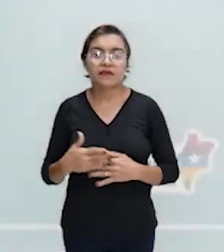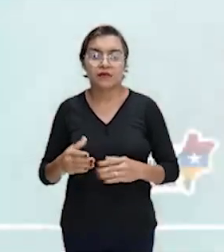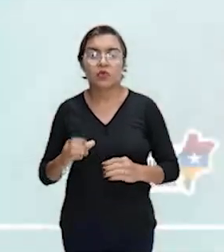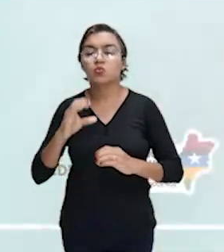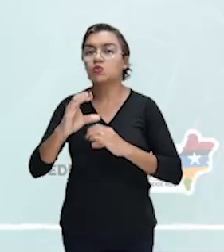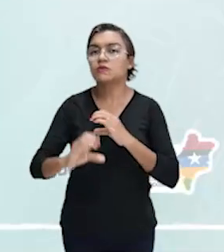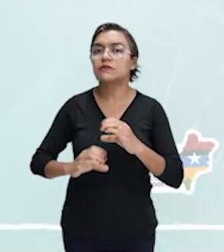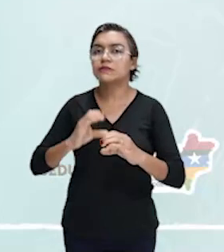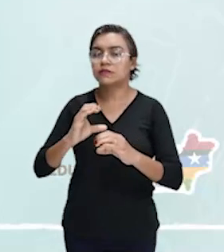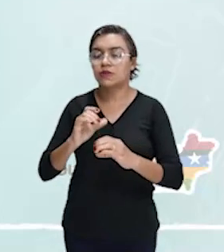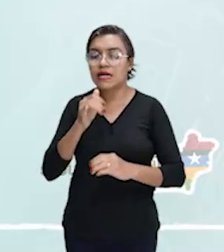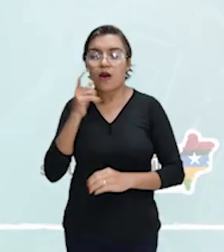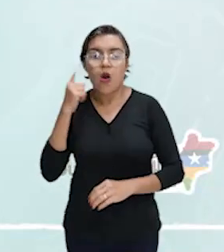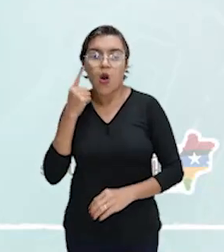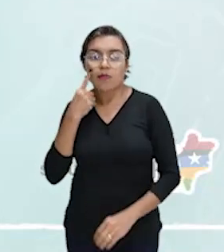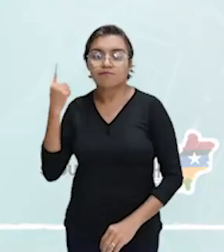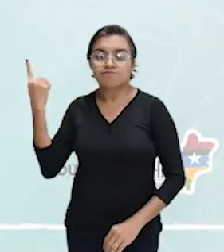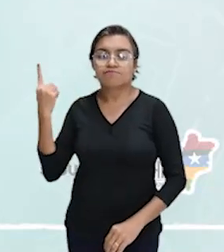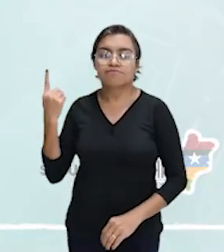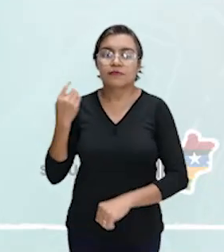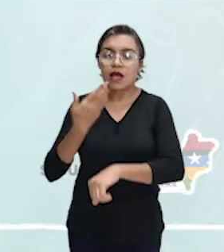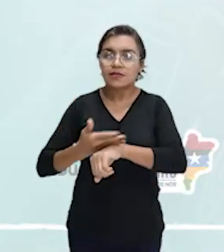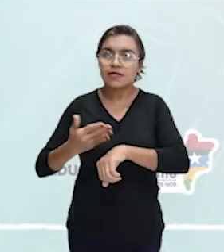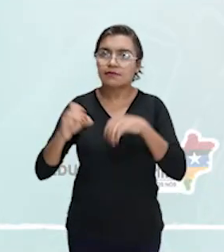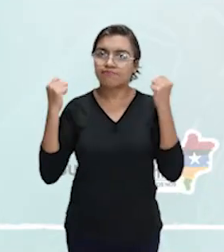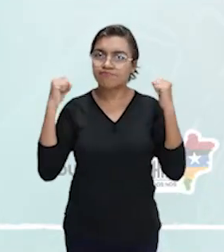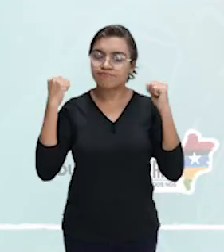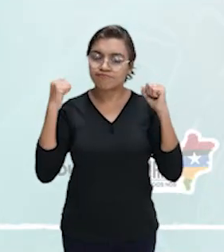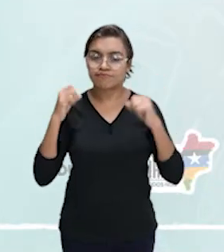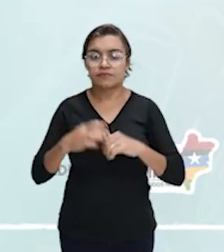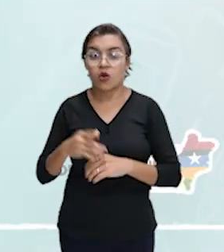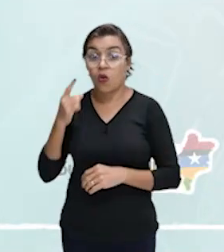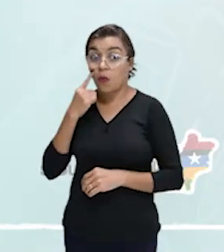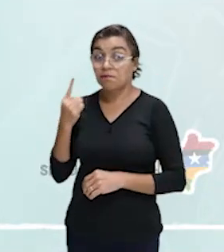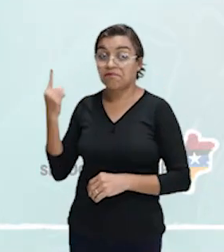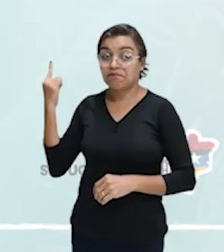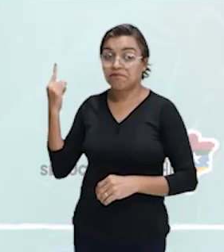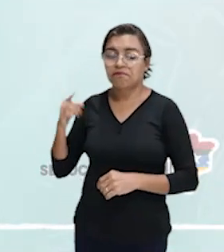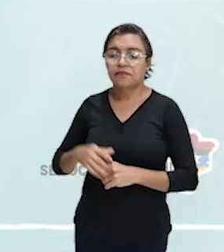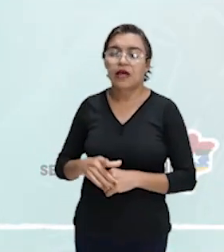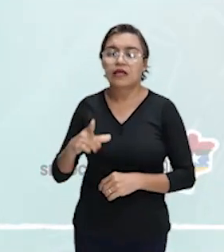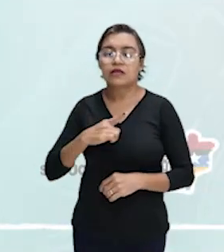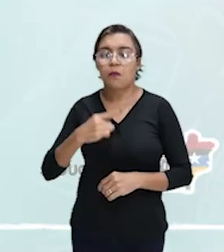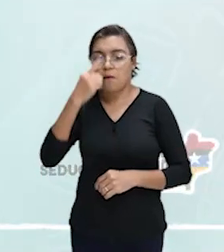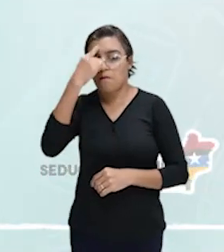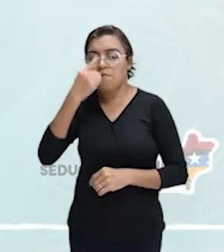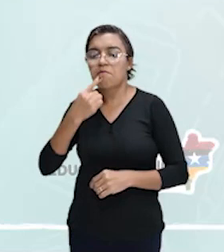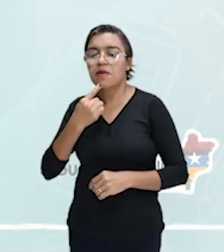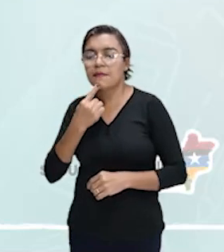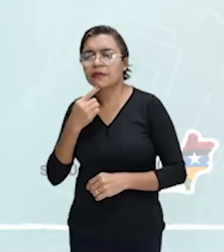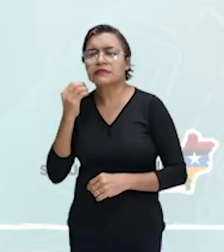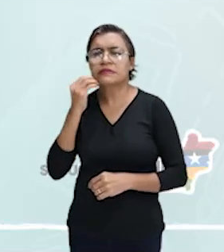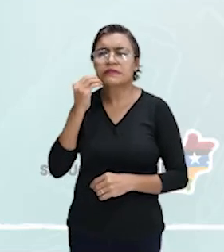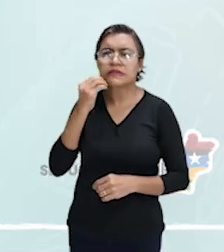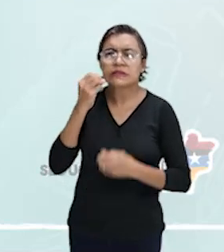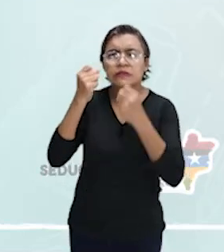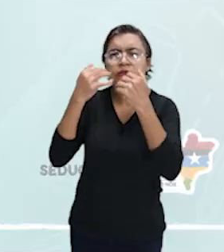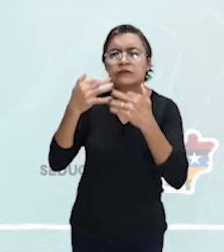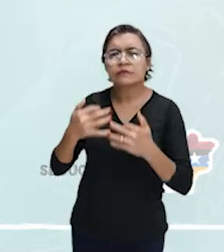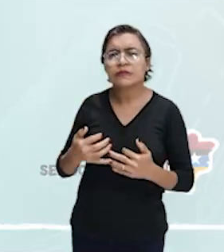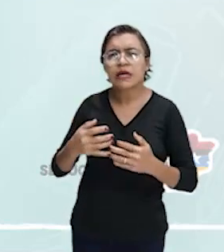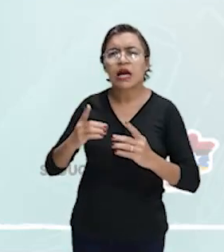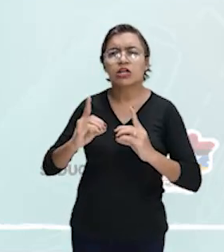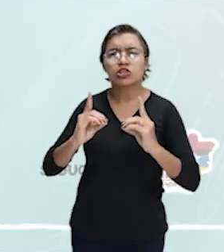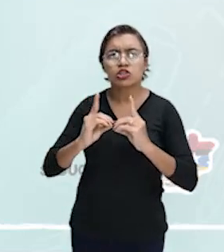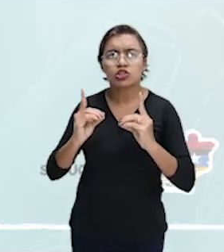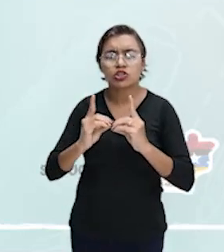Ciclos de treinamento. Está aqui, ó, o ciclo de treinamento em si. Coloquei uma imagem para tentar facilitar didaticamente isso